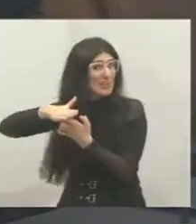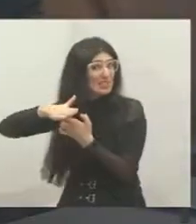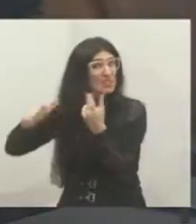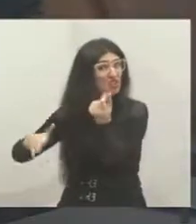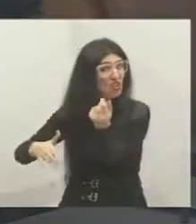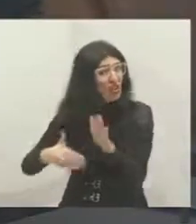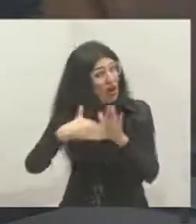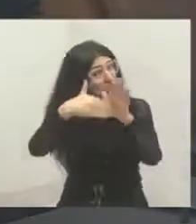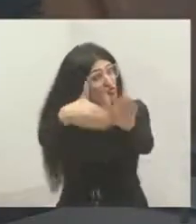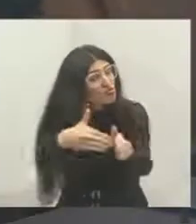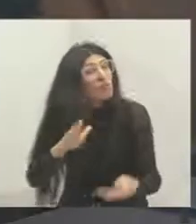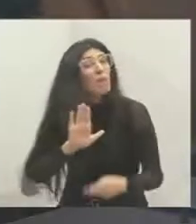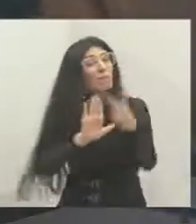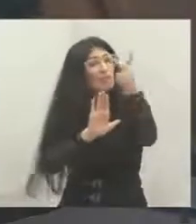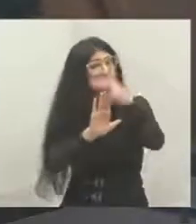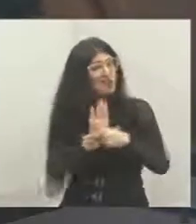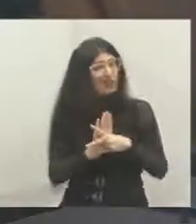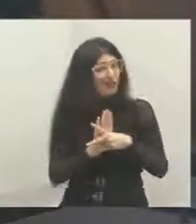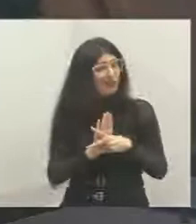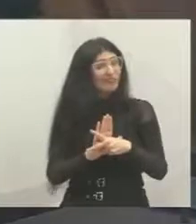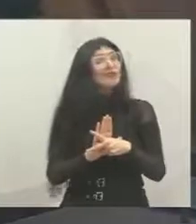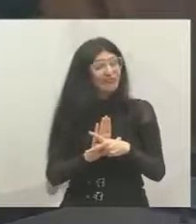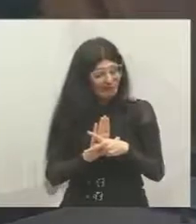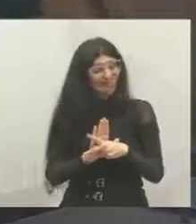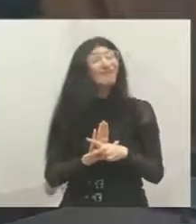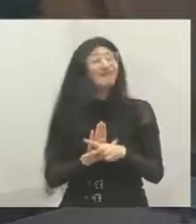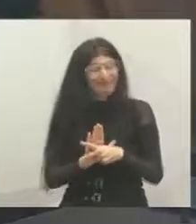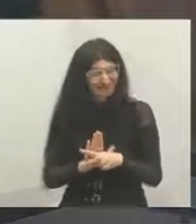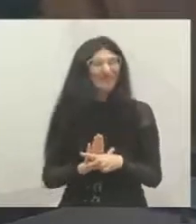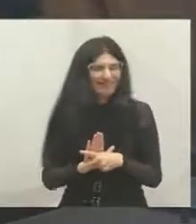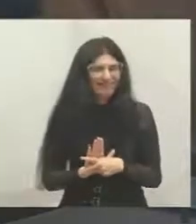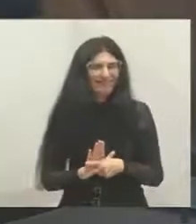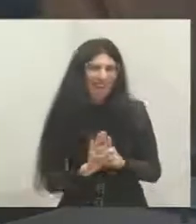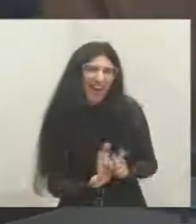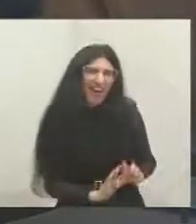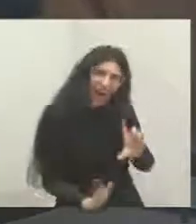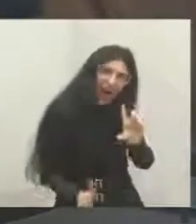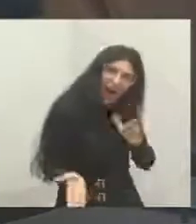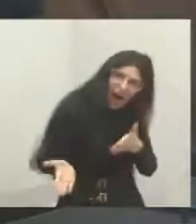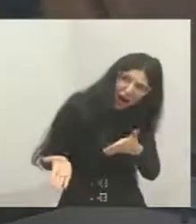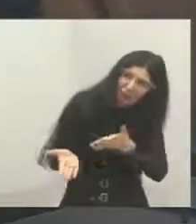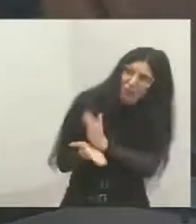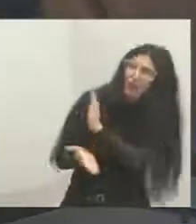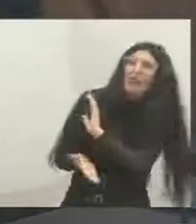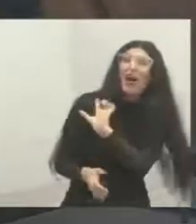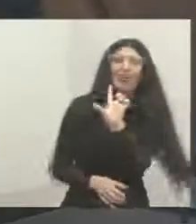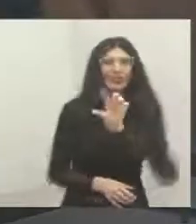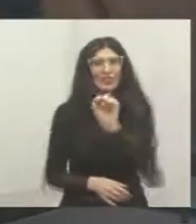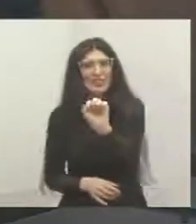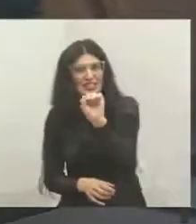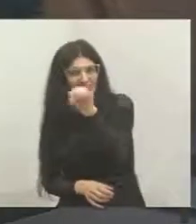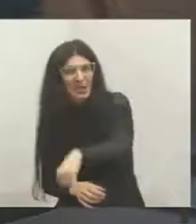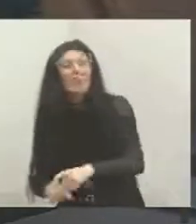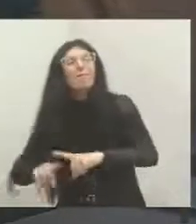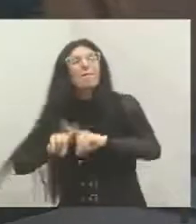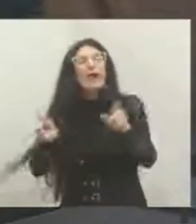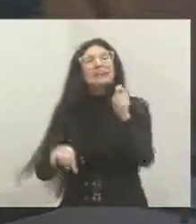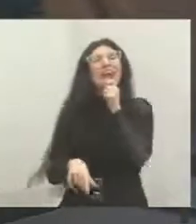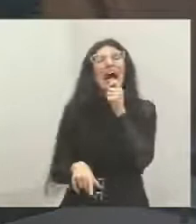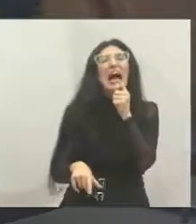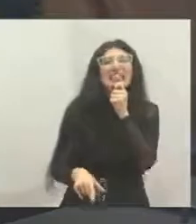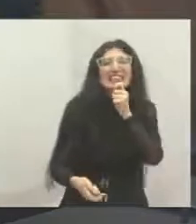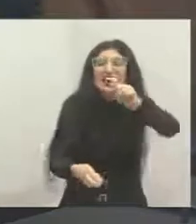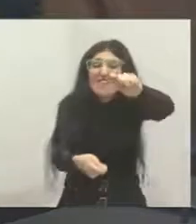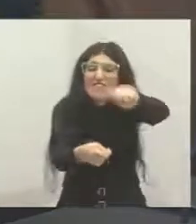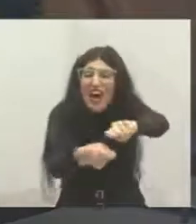projetos. Os projetos eles foram aprovados, selecionados, mas ainda não houve tempo hábil para execução